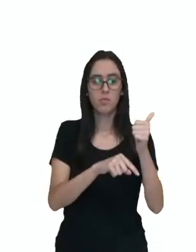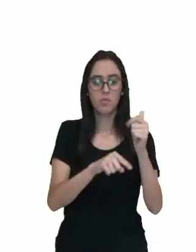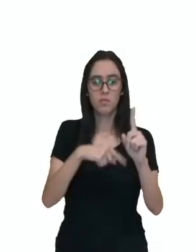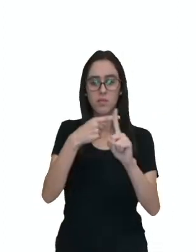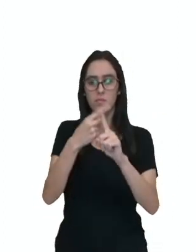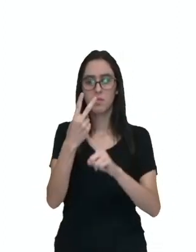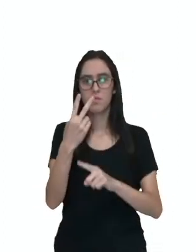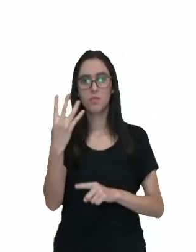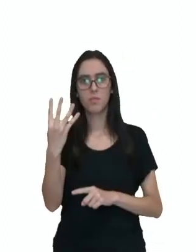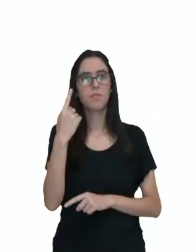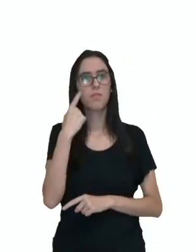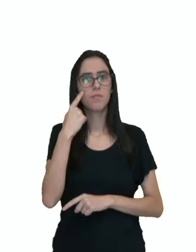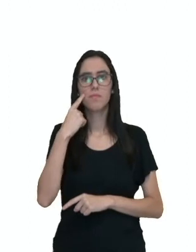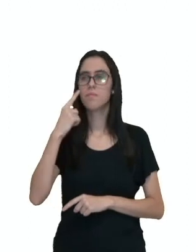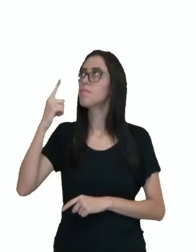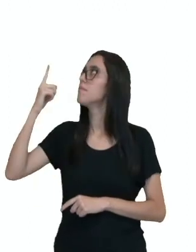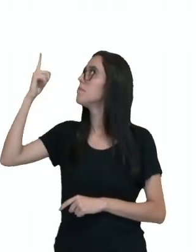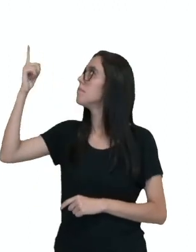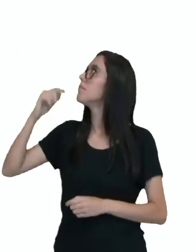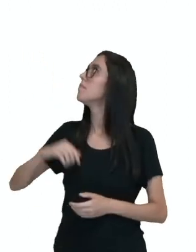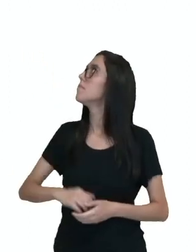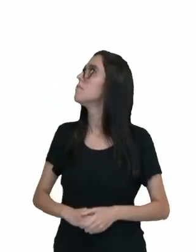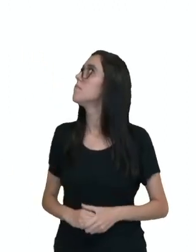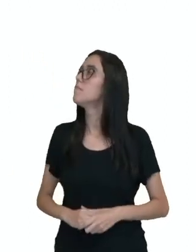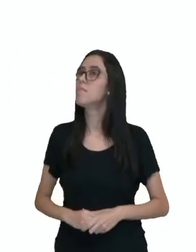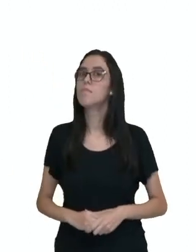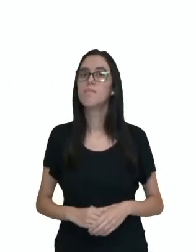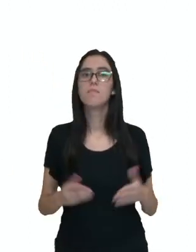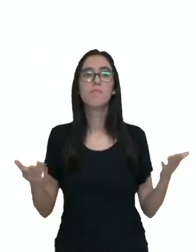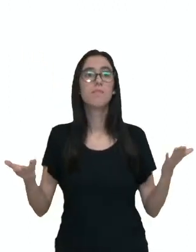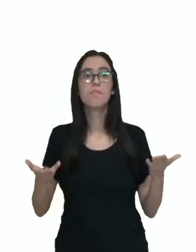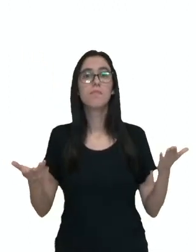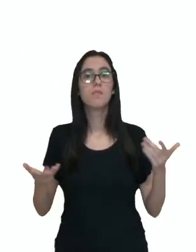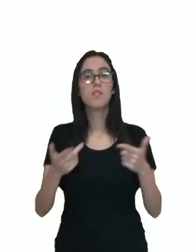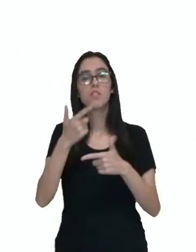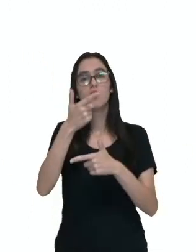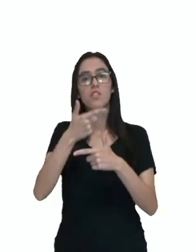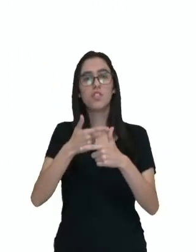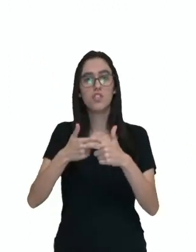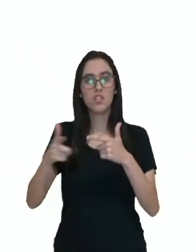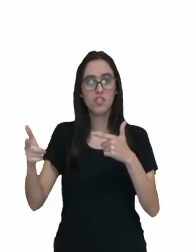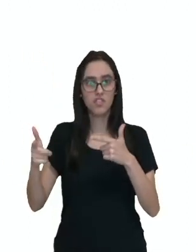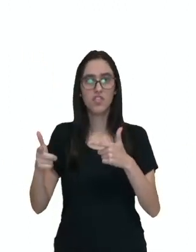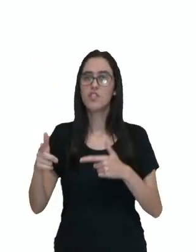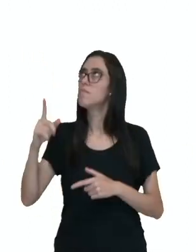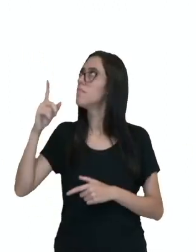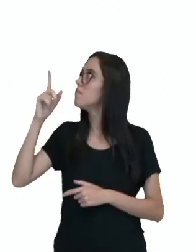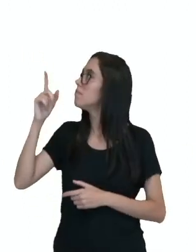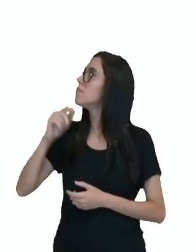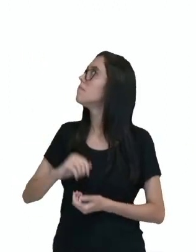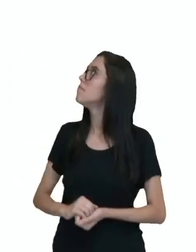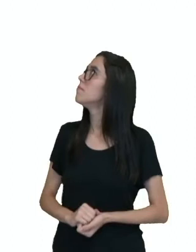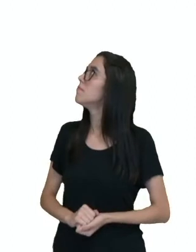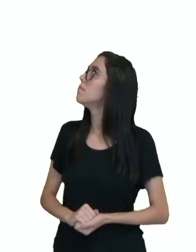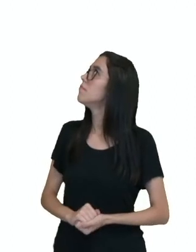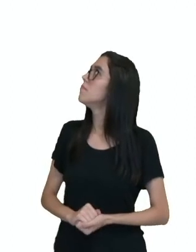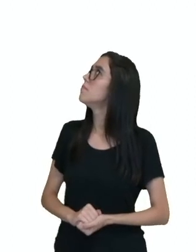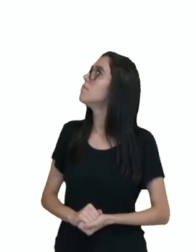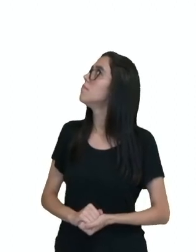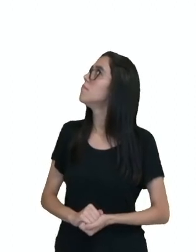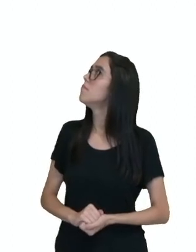64 vezes 10 na quinta fica de boa. O que eu vou fazer agora? Vou dividir 80,04 por 64,